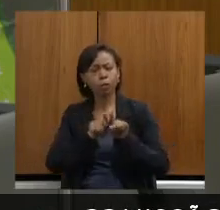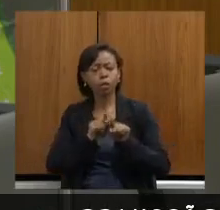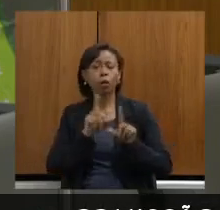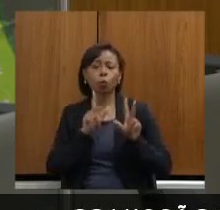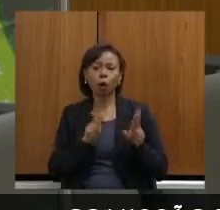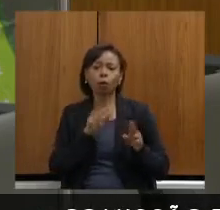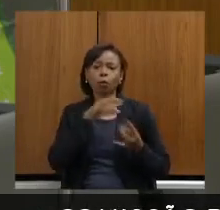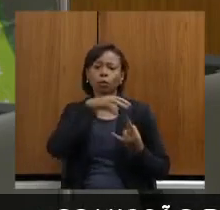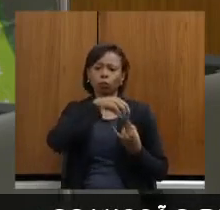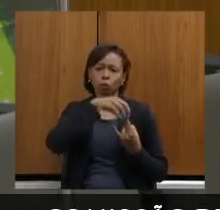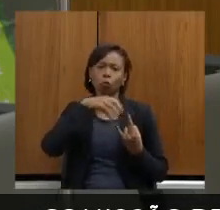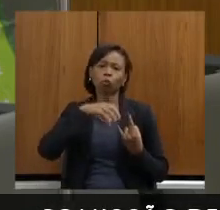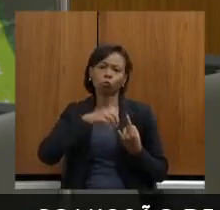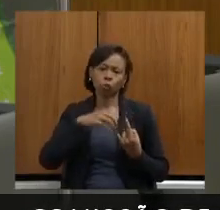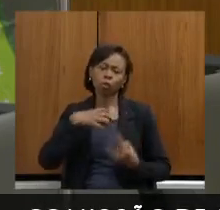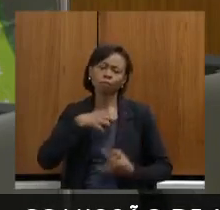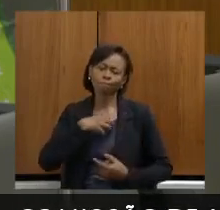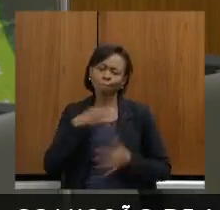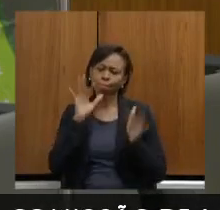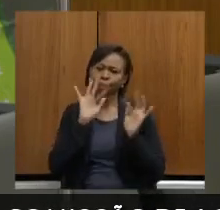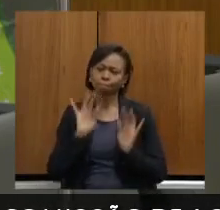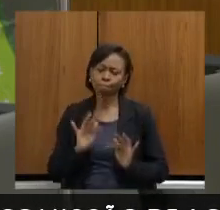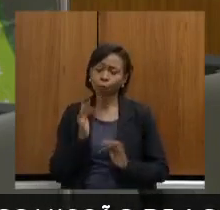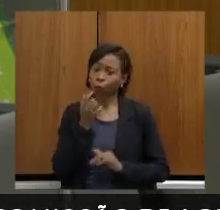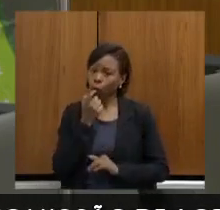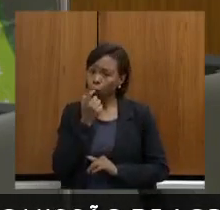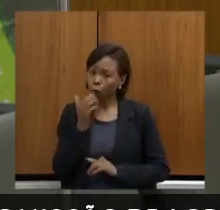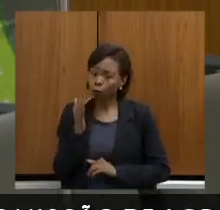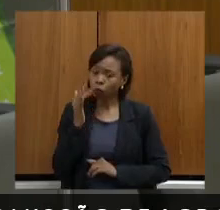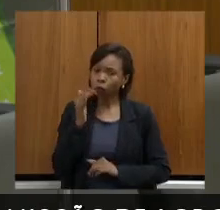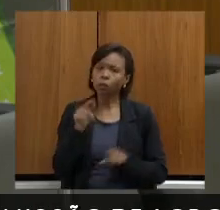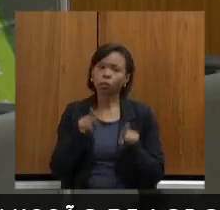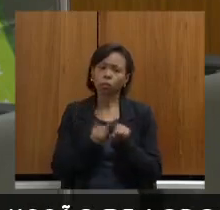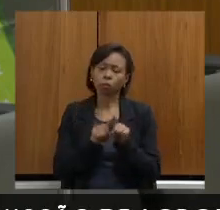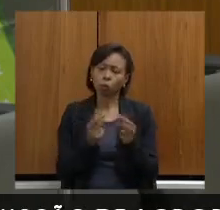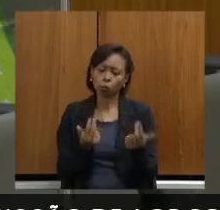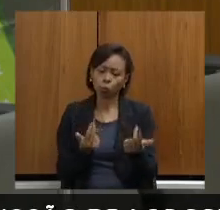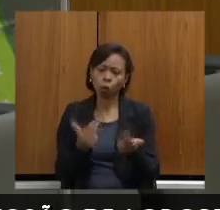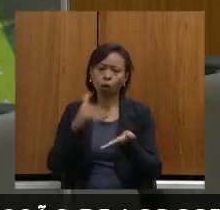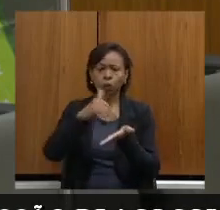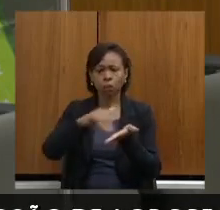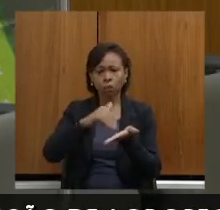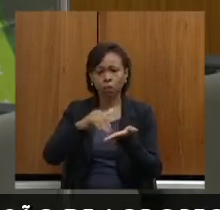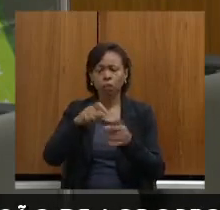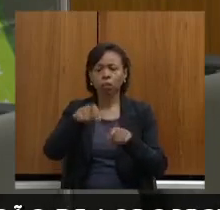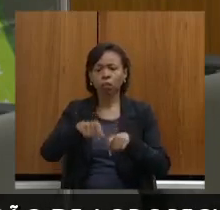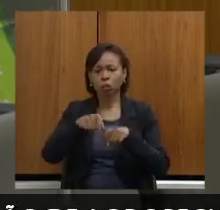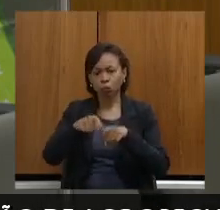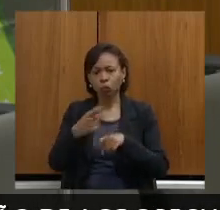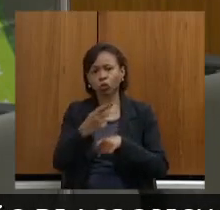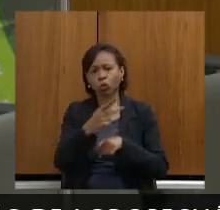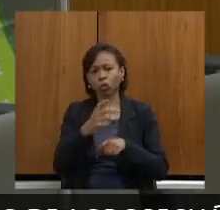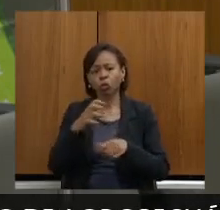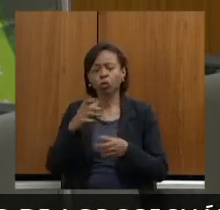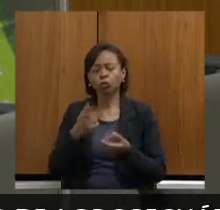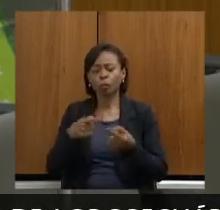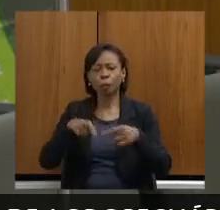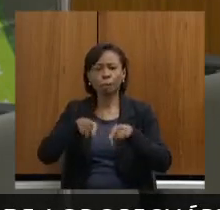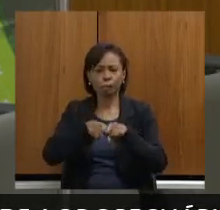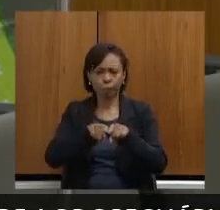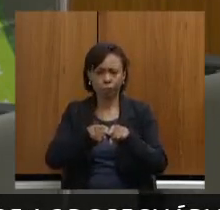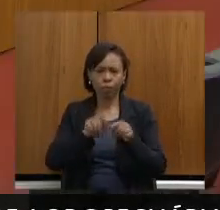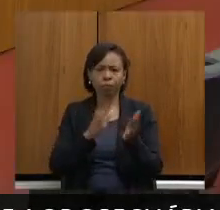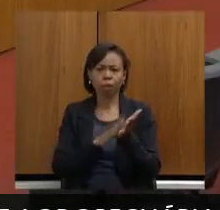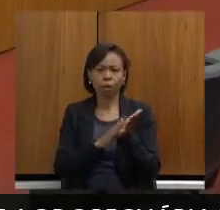em casa show Cruz que a gente possa fazer isso no futuro muito breve com a secretaria de agricultura e com seus parceiros tá bem parabéns pelo